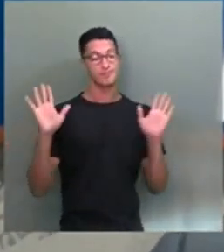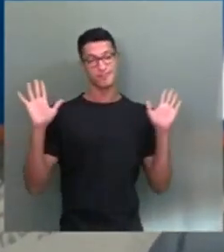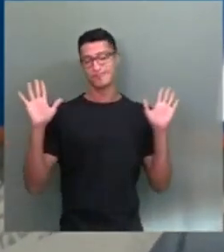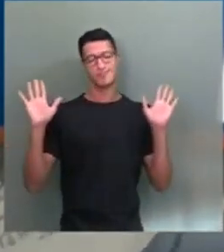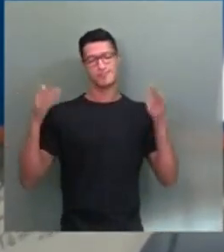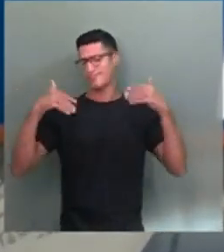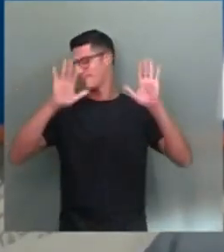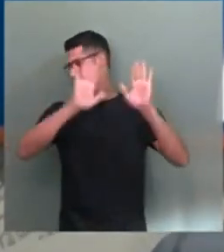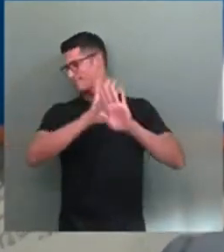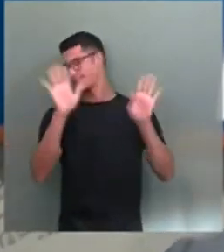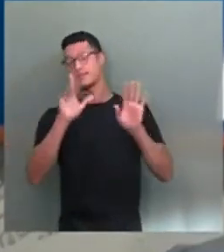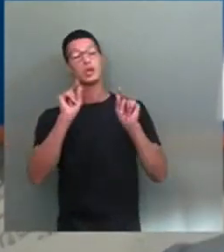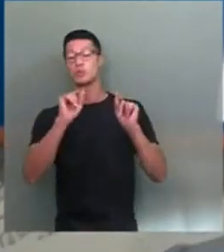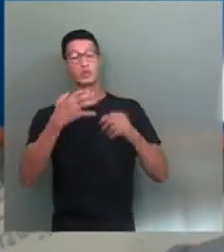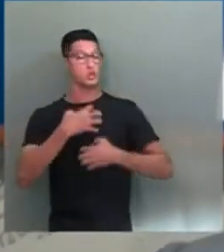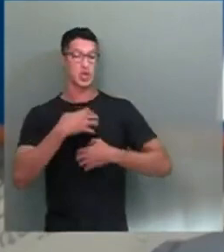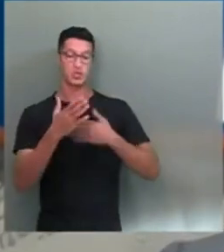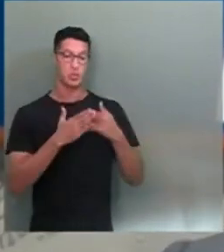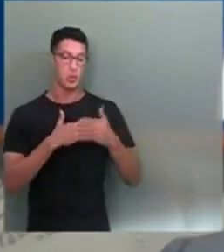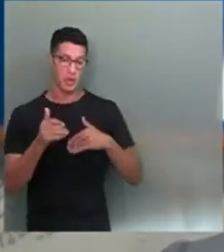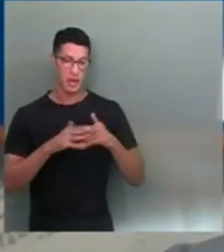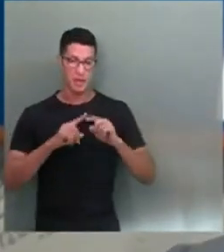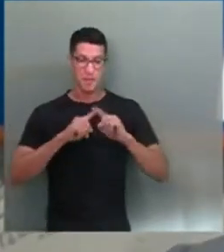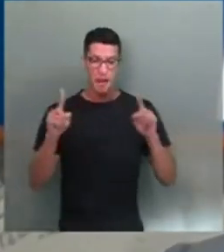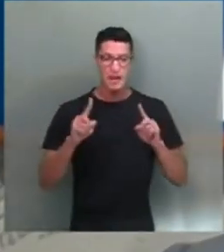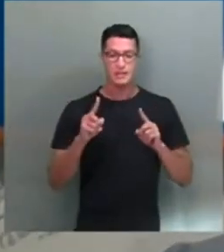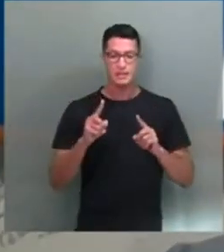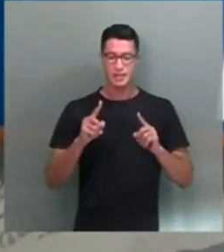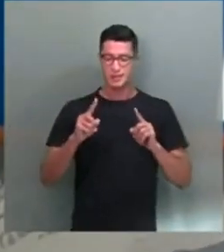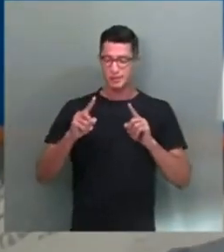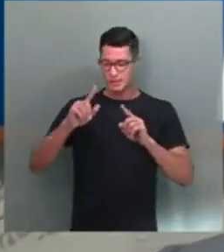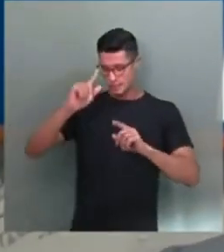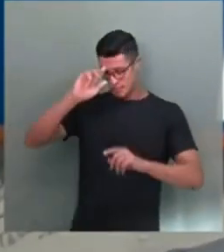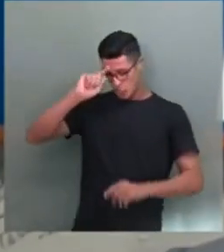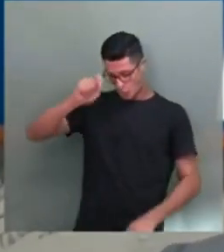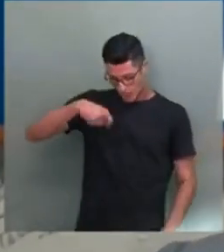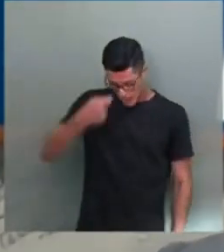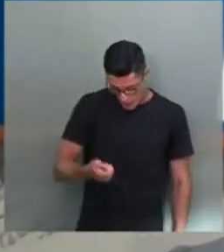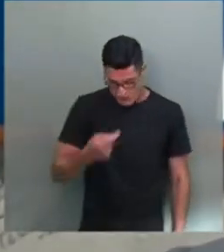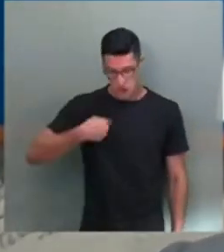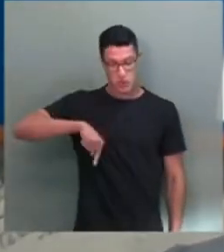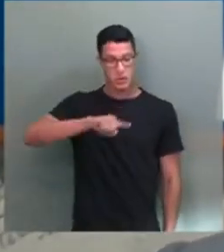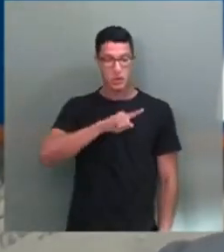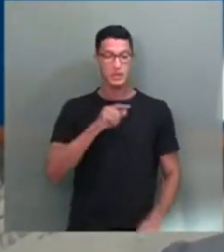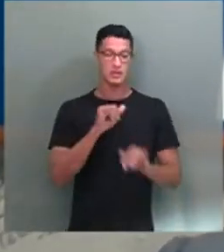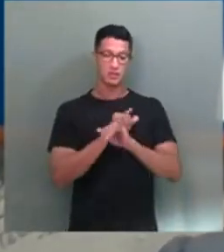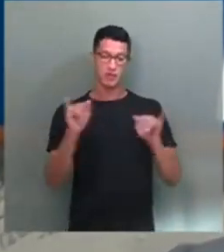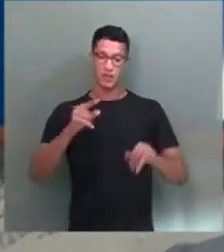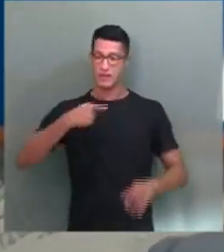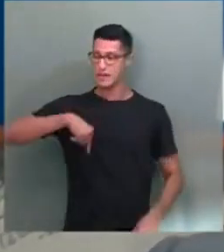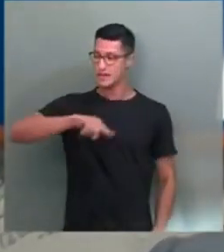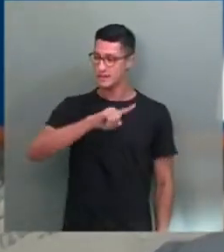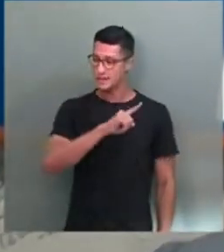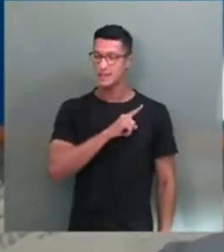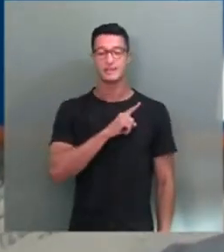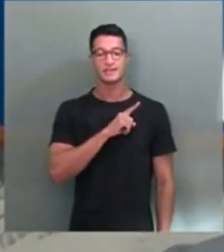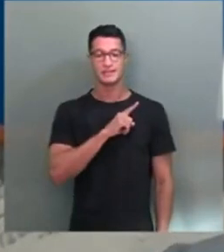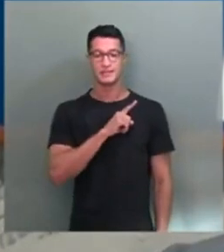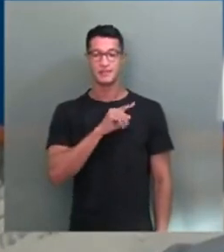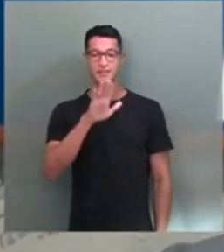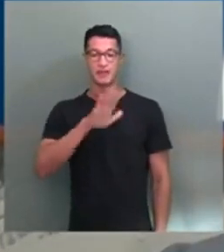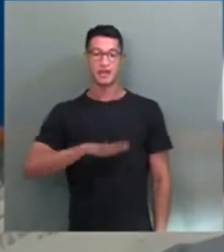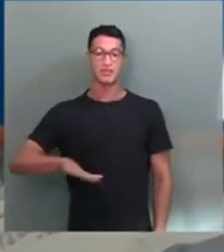da forma que tiver que acontecer, mas que nos prestigiam, se informam e, às vezes, muitas das vezes,